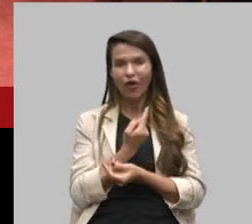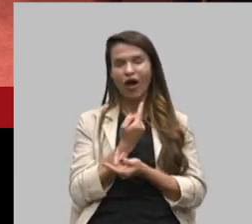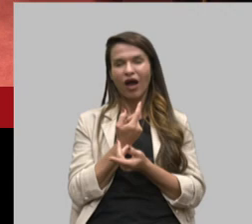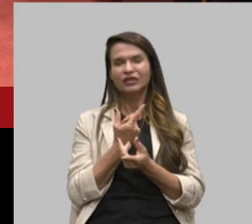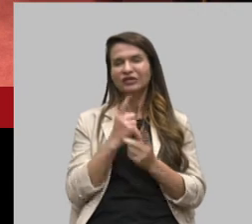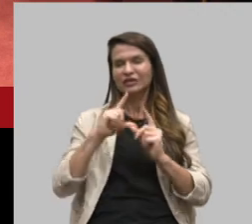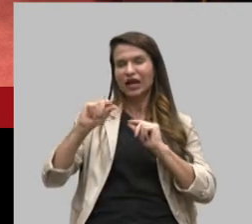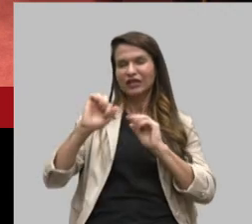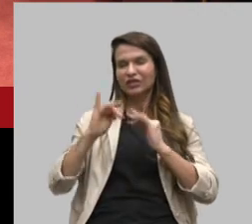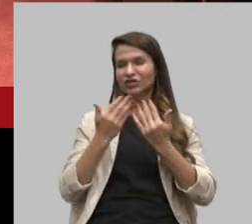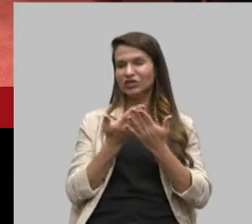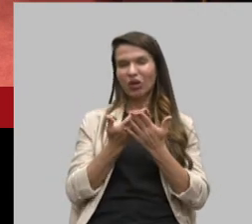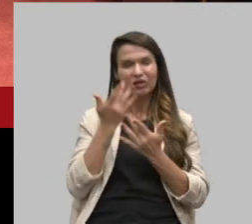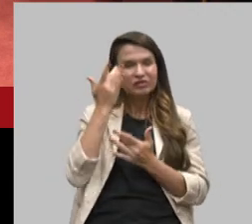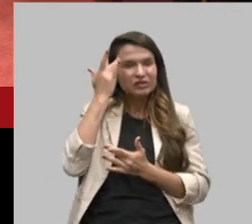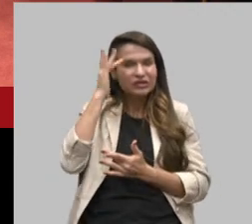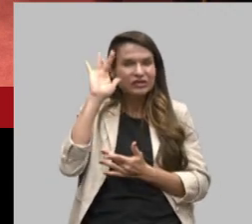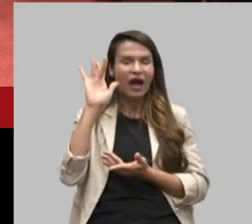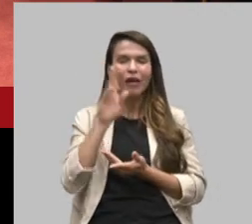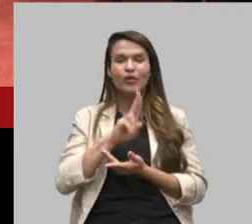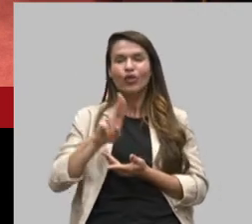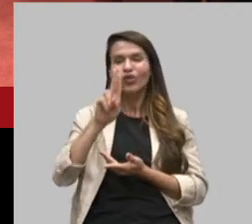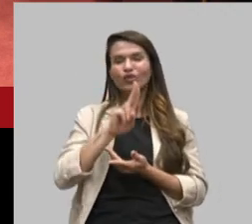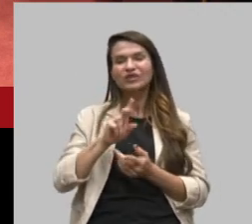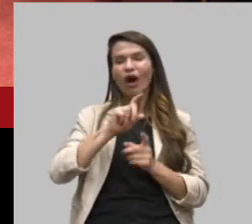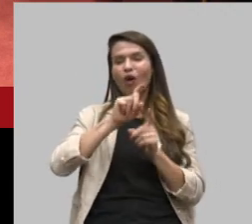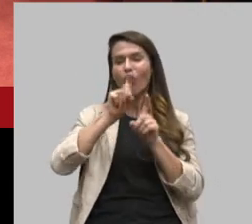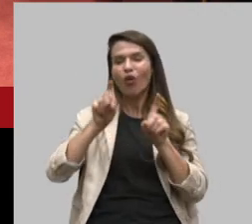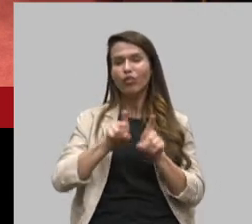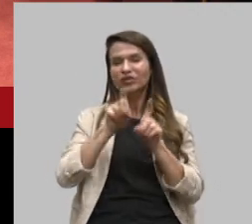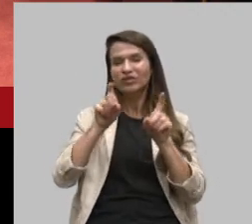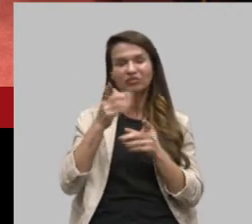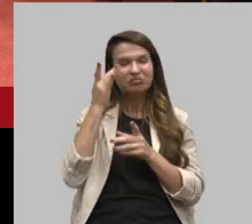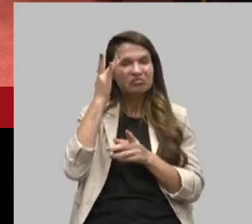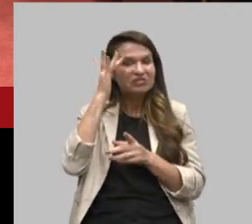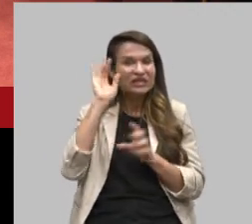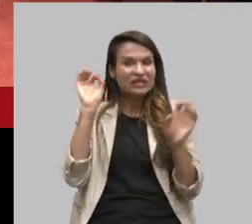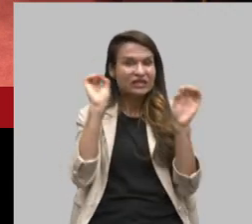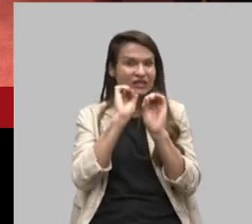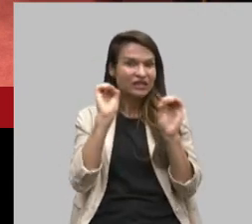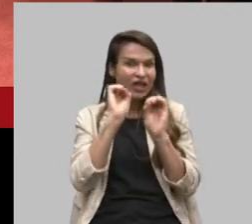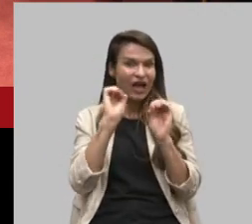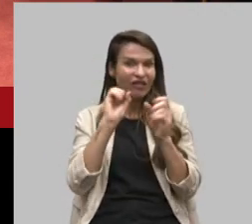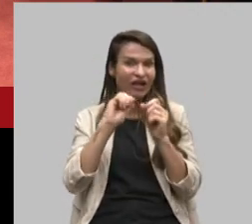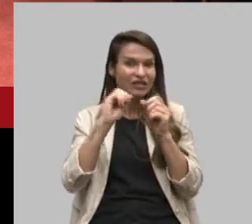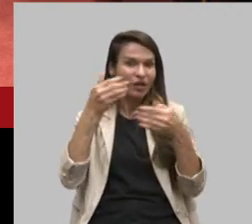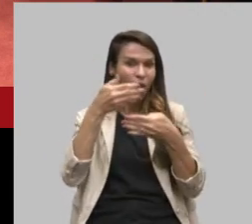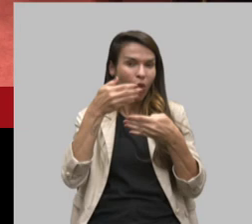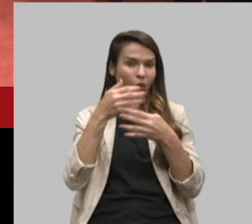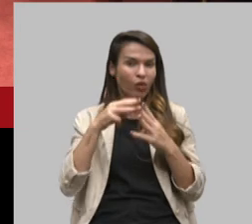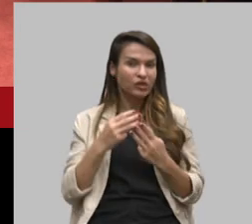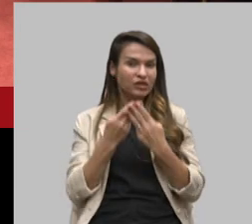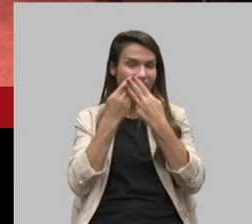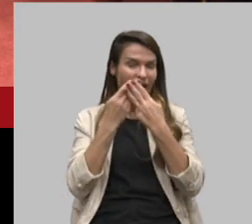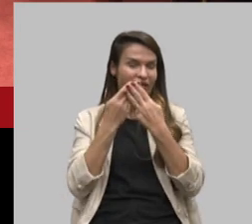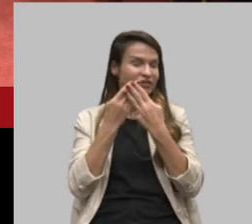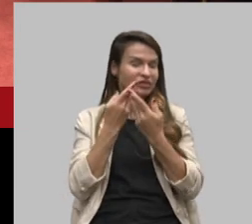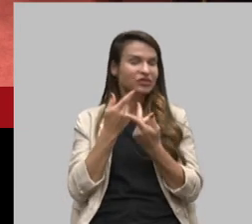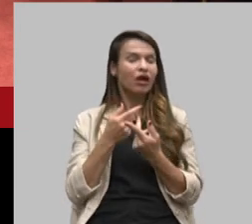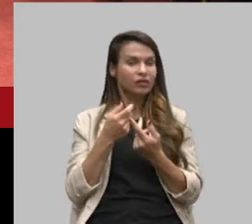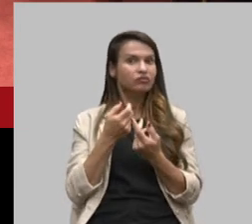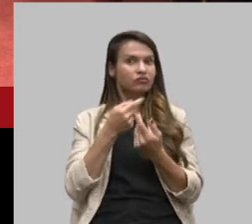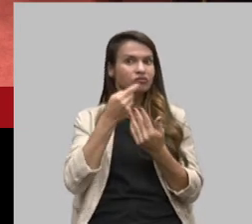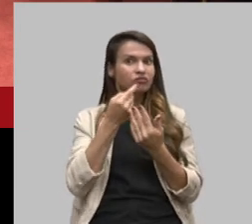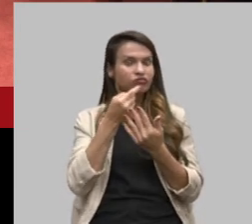saber num sem saber mexer no Excel sem saber mexer no Word sem sabe fazer um slide no PowerPoint isso são coisas essenciais e que